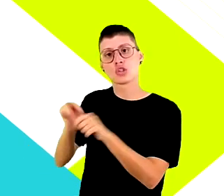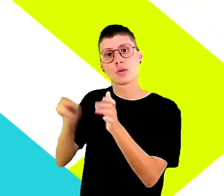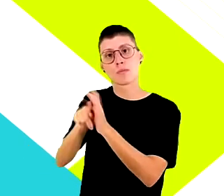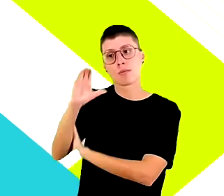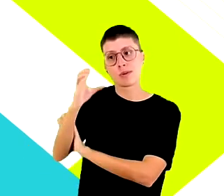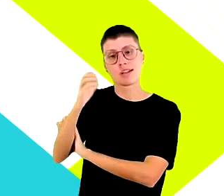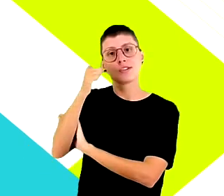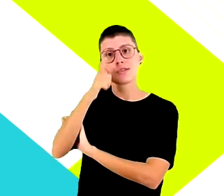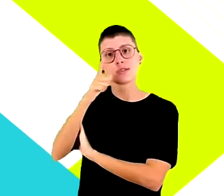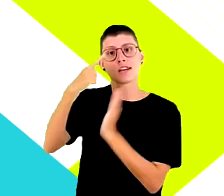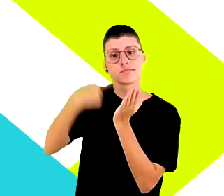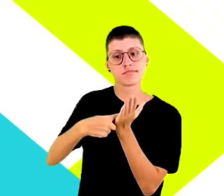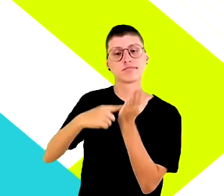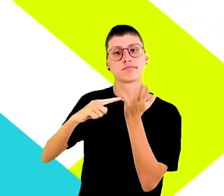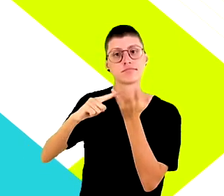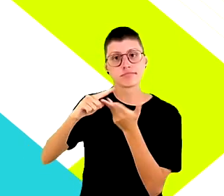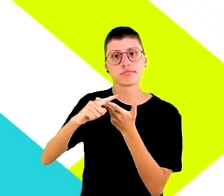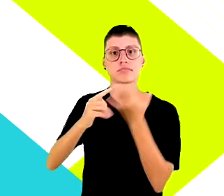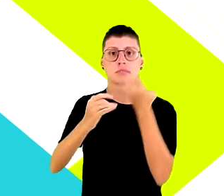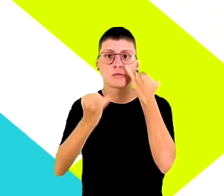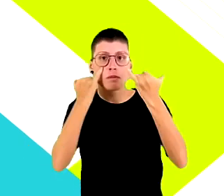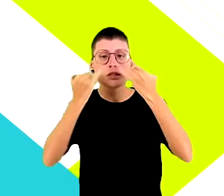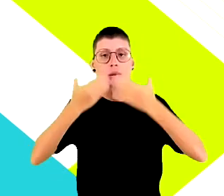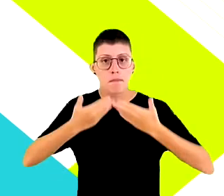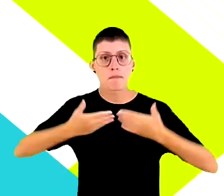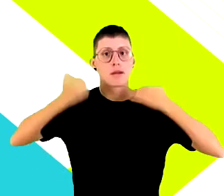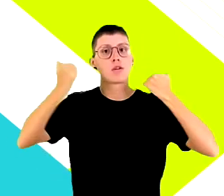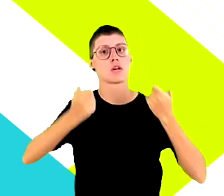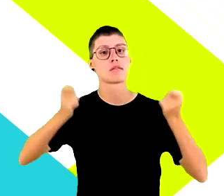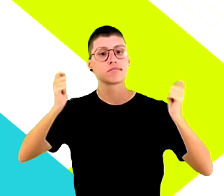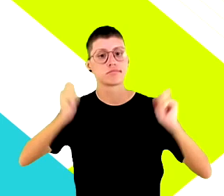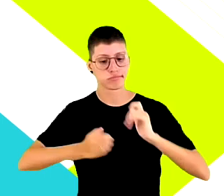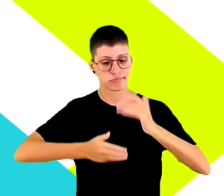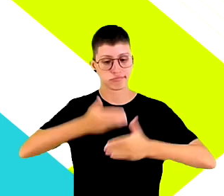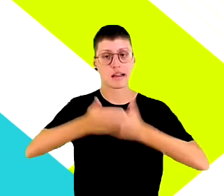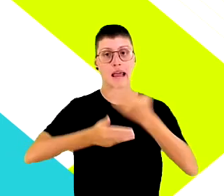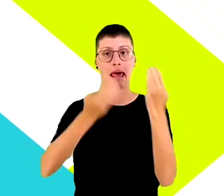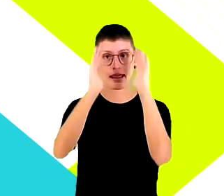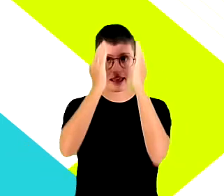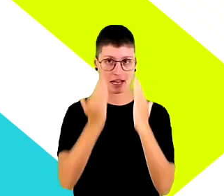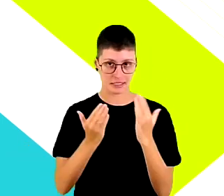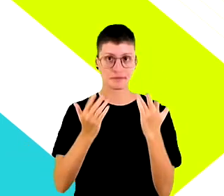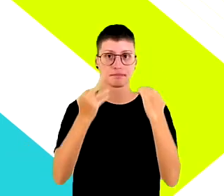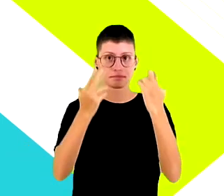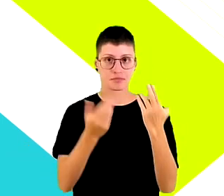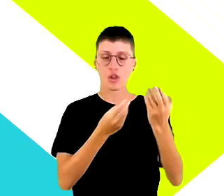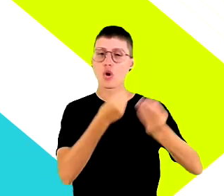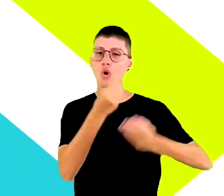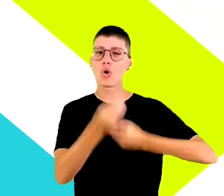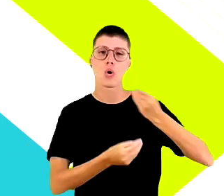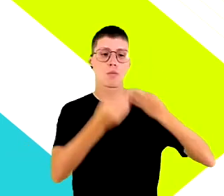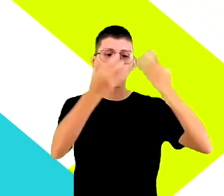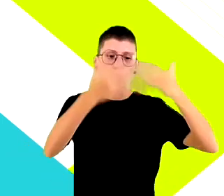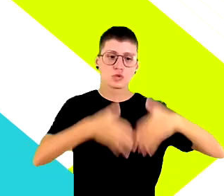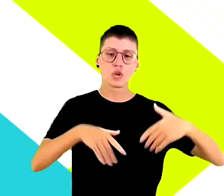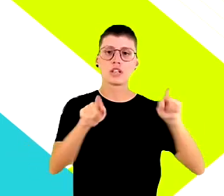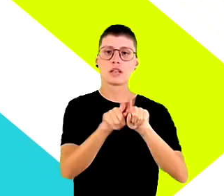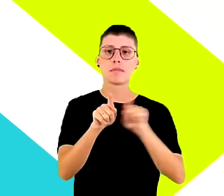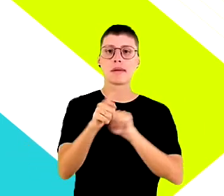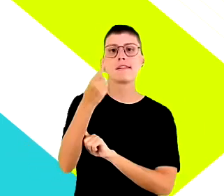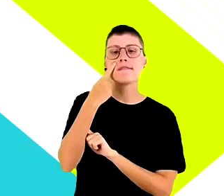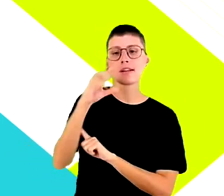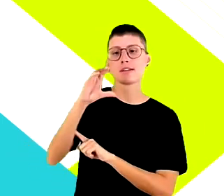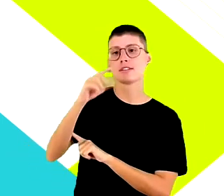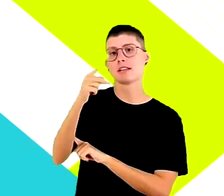esses dados, né, e também melhorando ainda a eficiência da análise. Então, aí um pouco de como isso funciona, né, você colocando o CPF, colocando os dados da